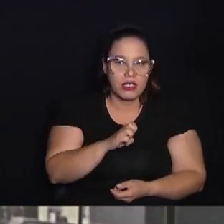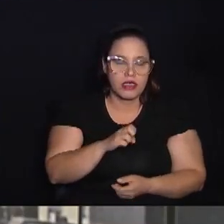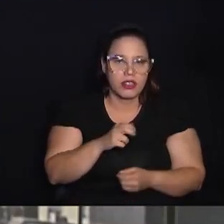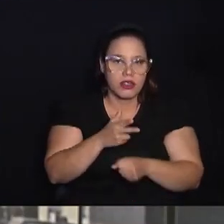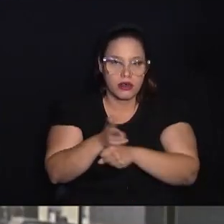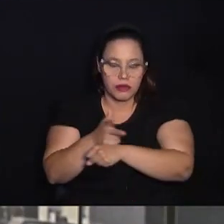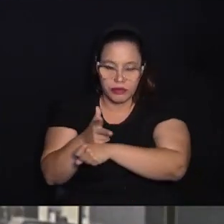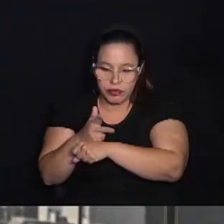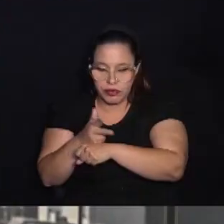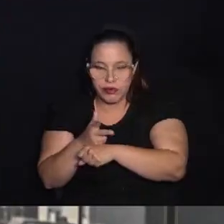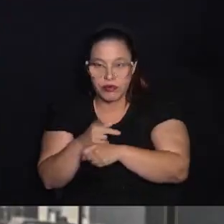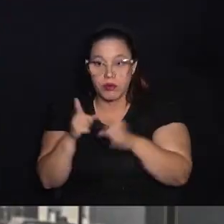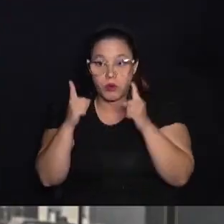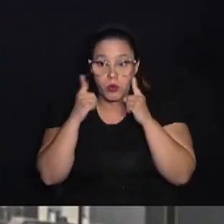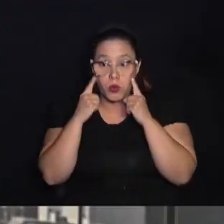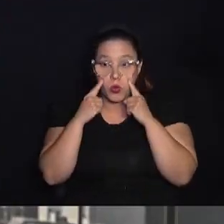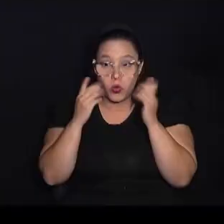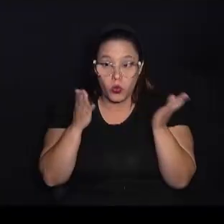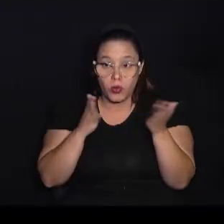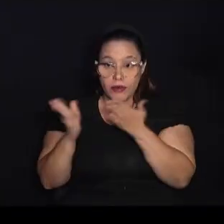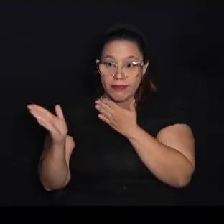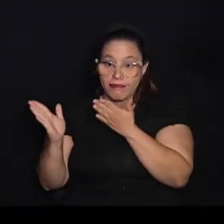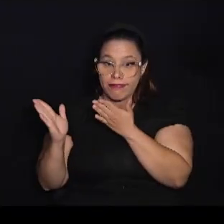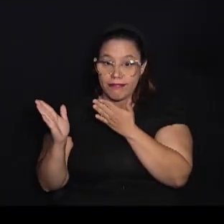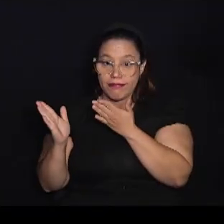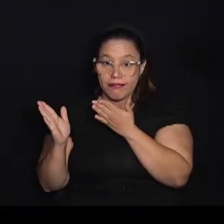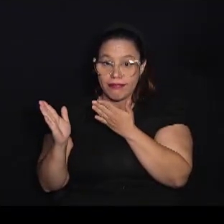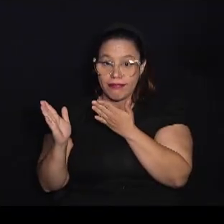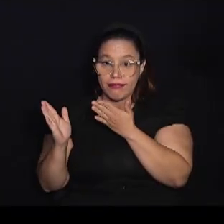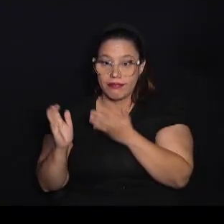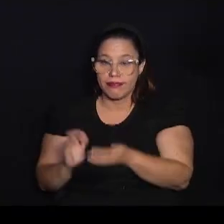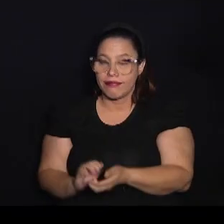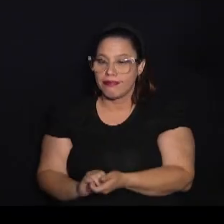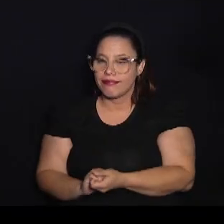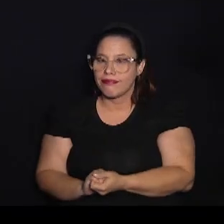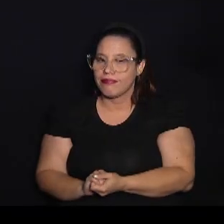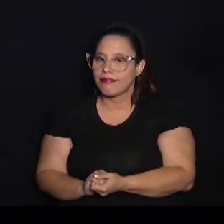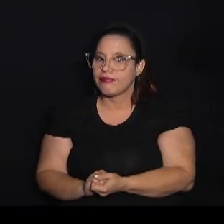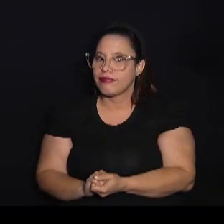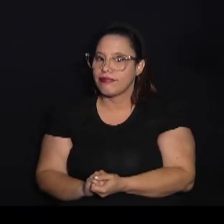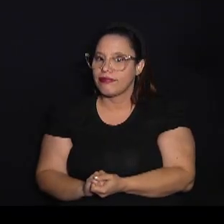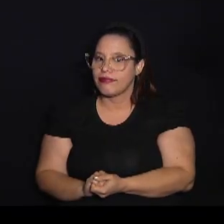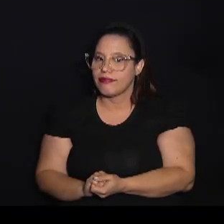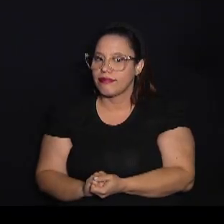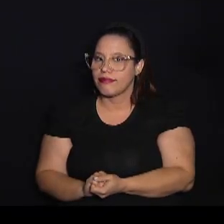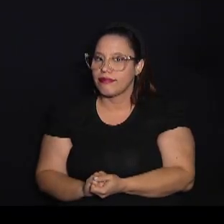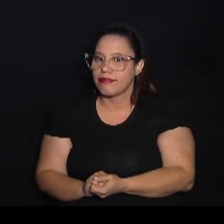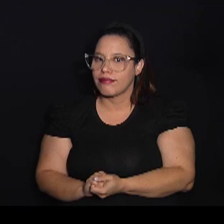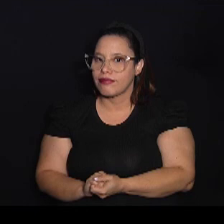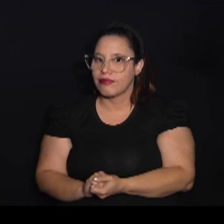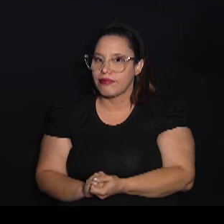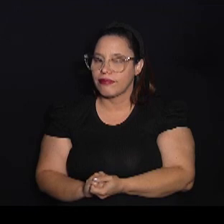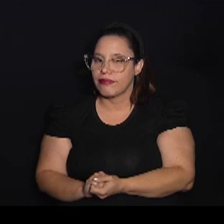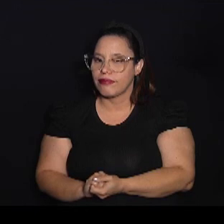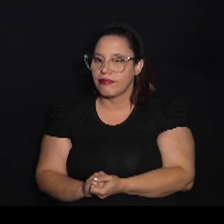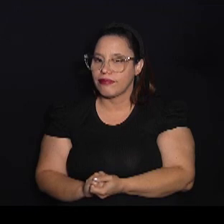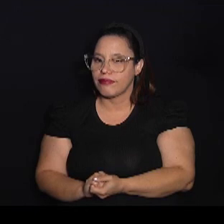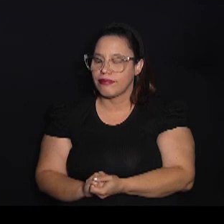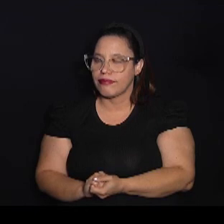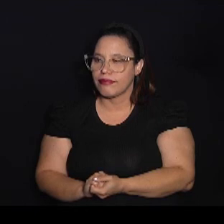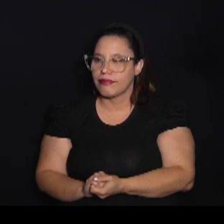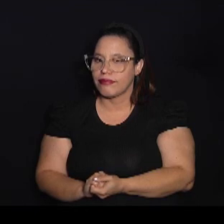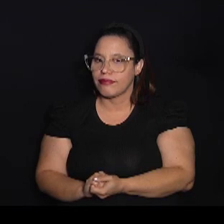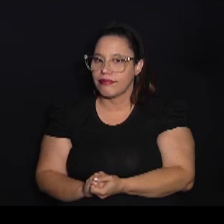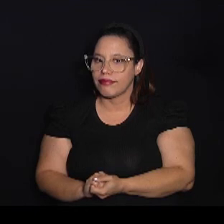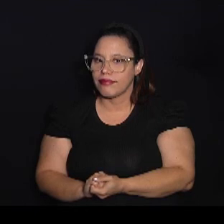olha aí pessoal como a gente sempre diz onde tem placa tem nome e aonde tem nome